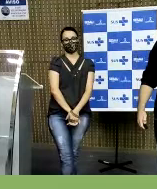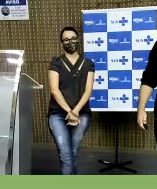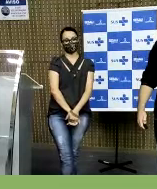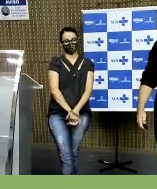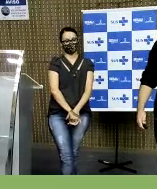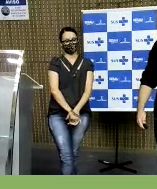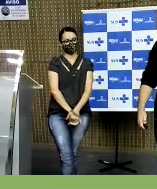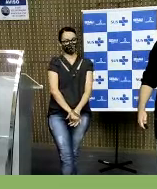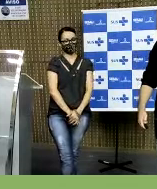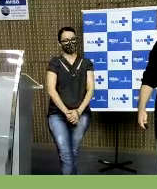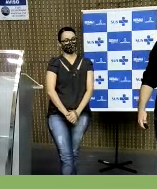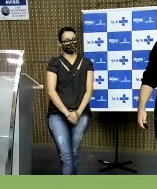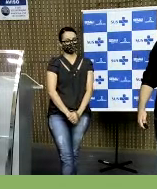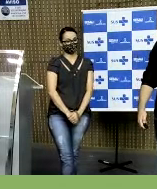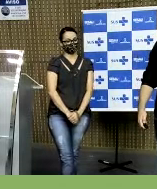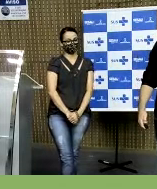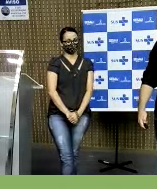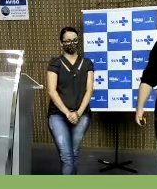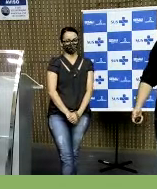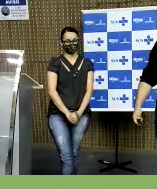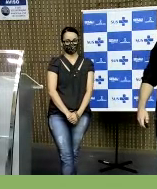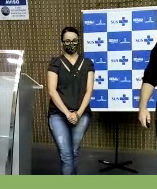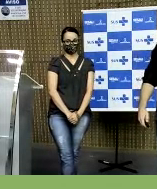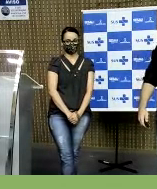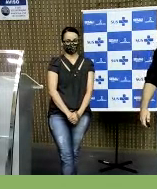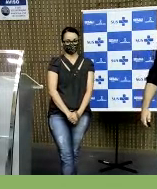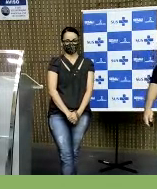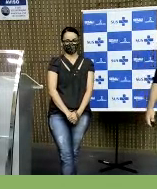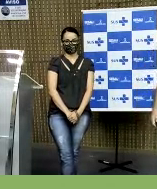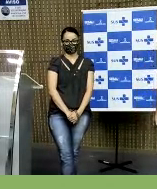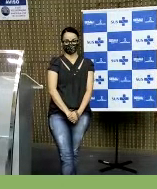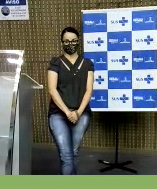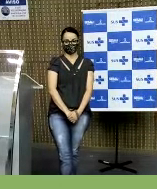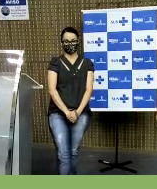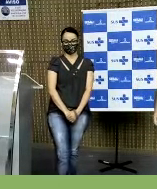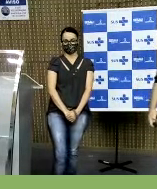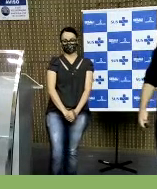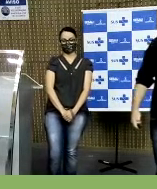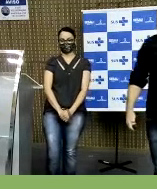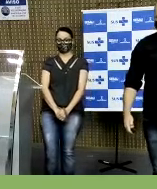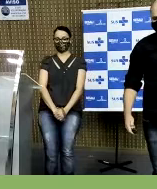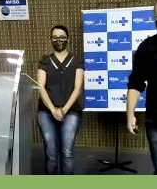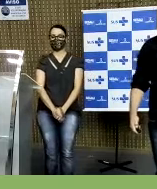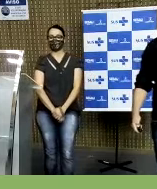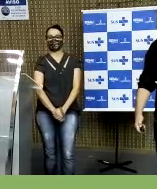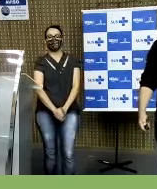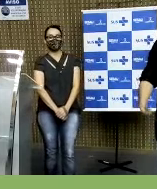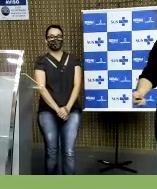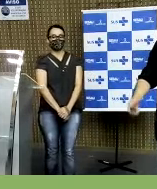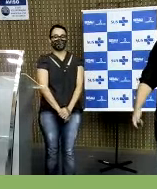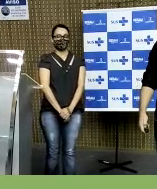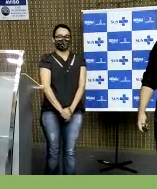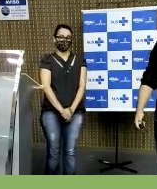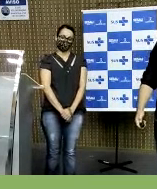na unidade agora a enfermeira Joyce Arce, tá? É a nossa colega. Então, como eu já disse, eu vou dar início.